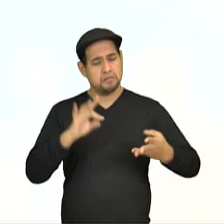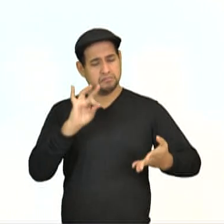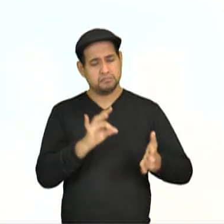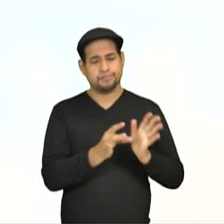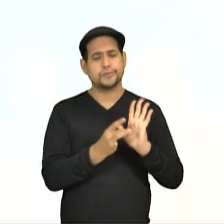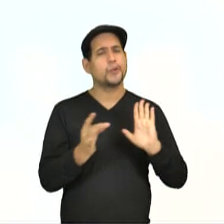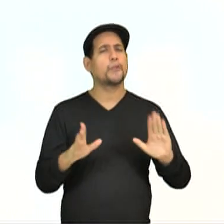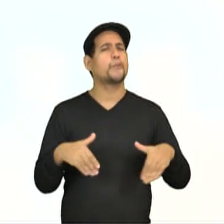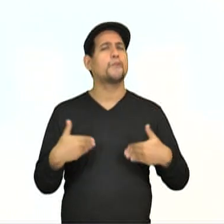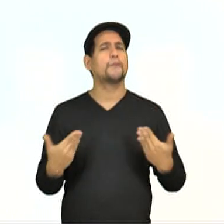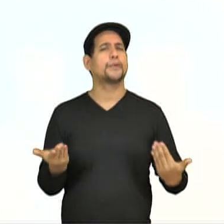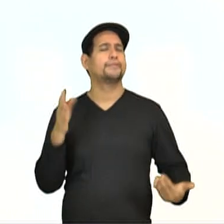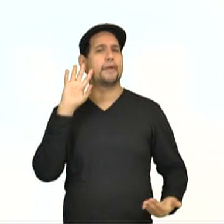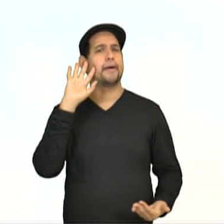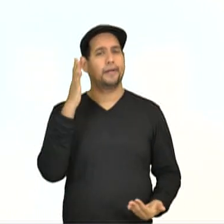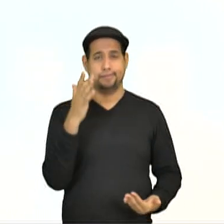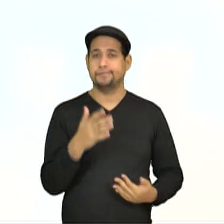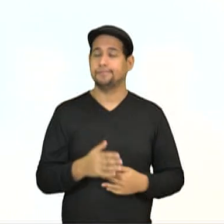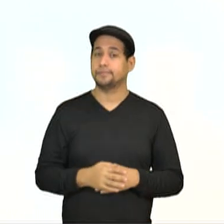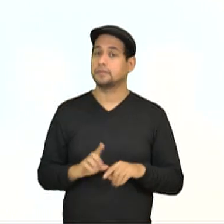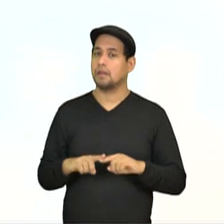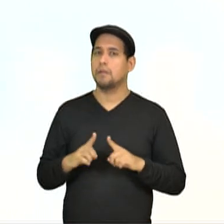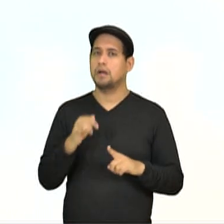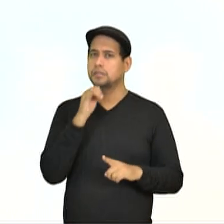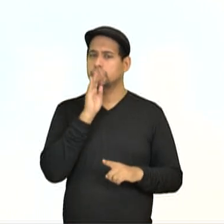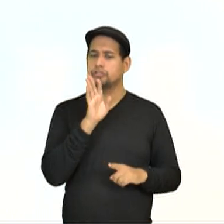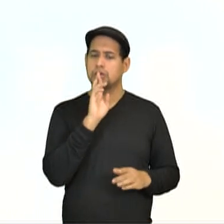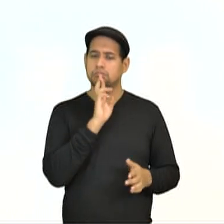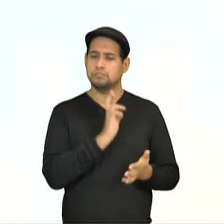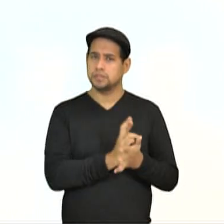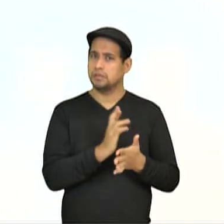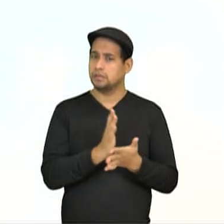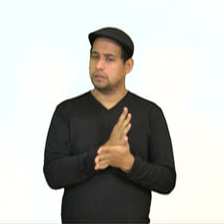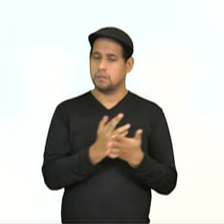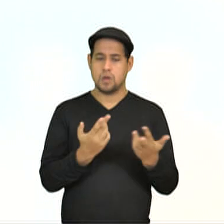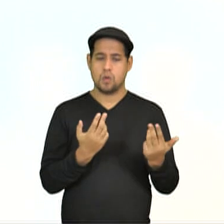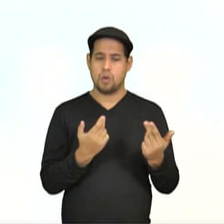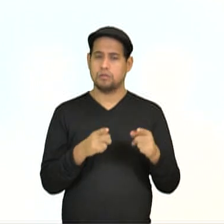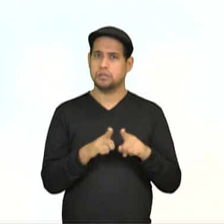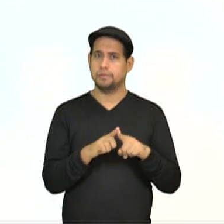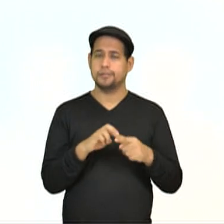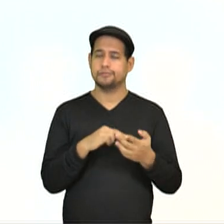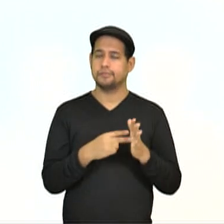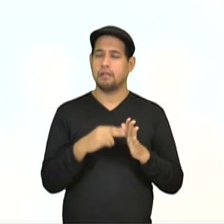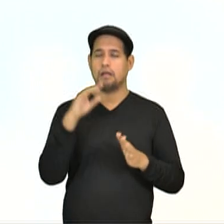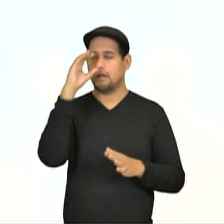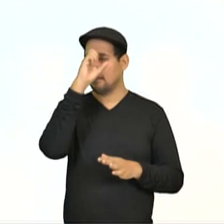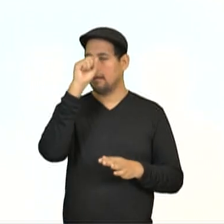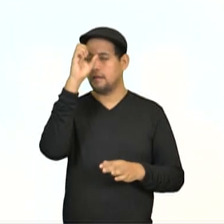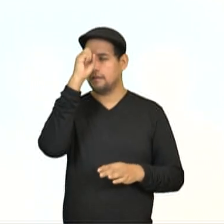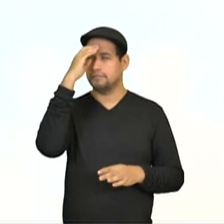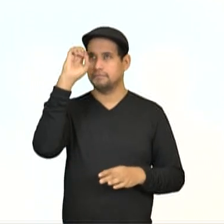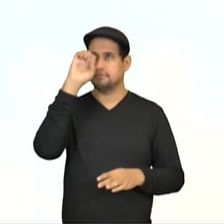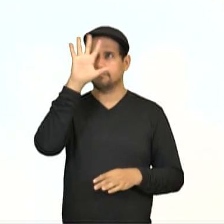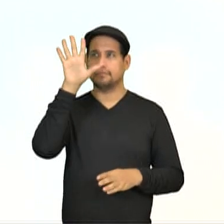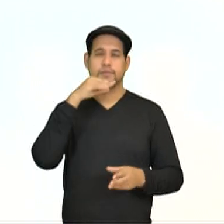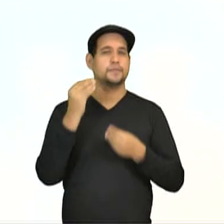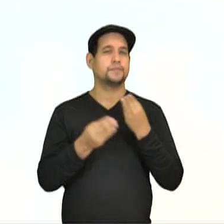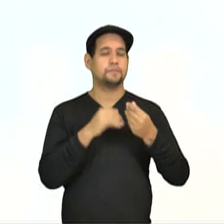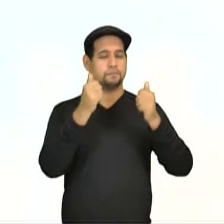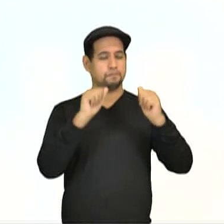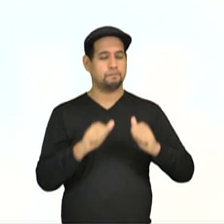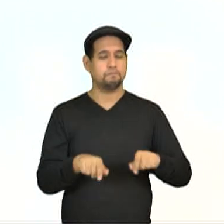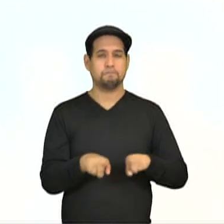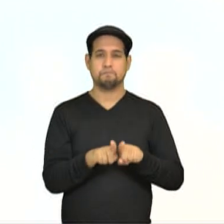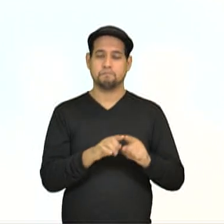precisão quando esses fatos aconteceram. Então, se vocês responderam algo semelhante a isso, conseguiram captar aqui como que a gente analisa a